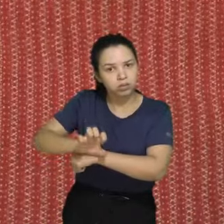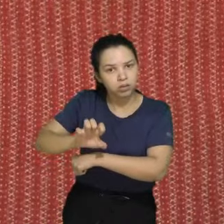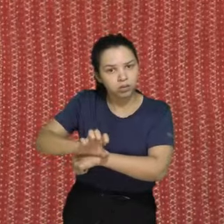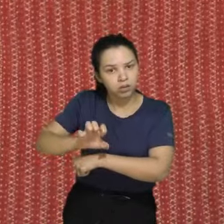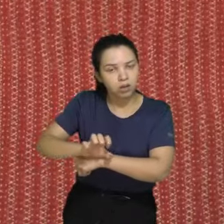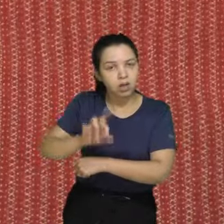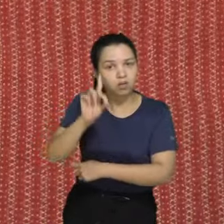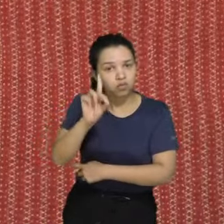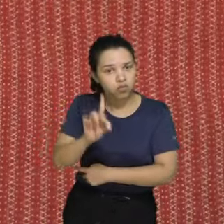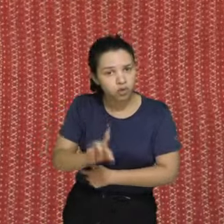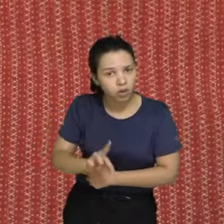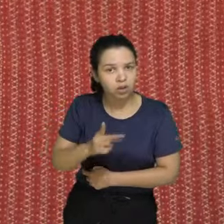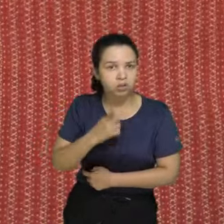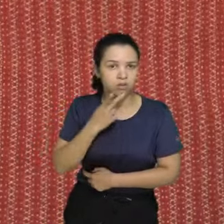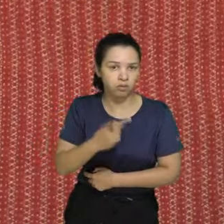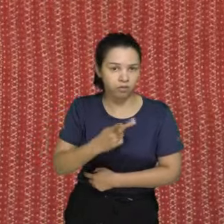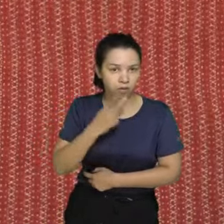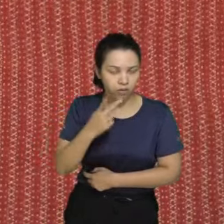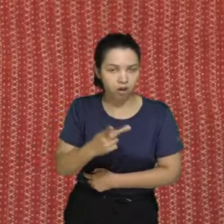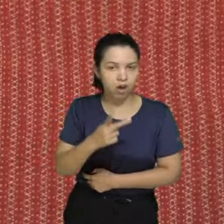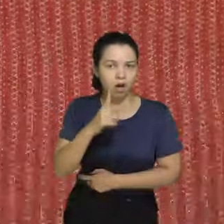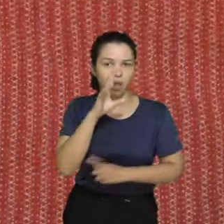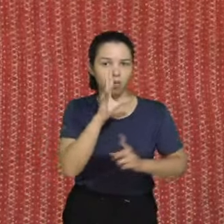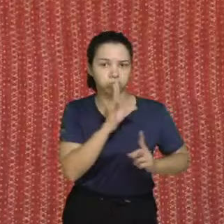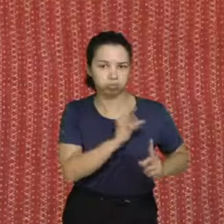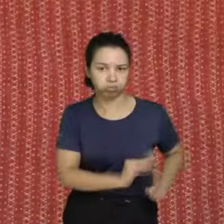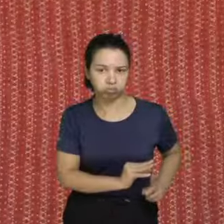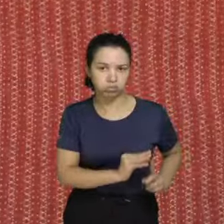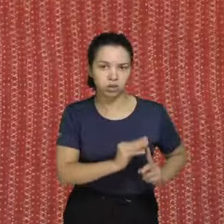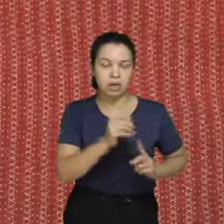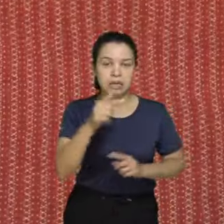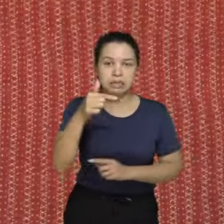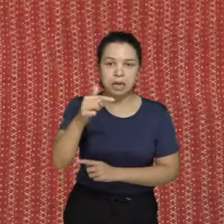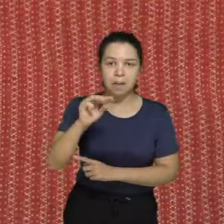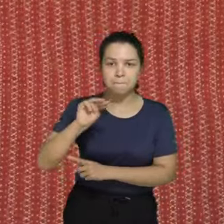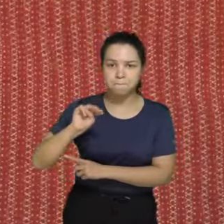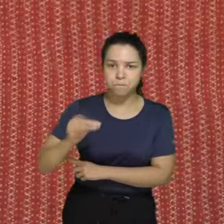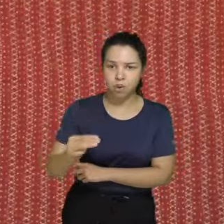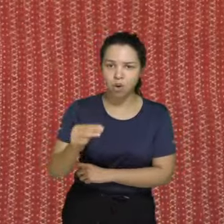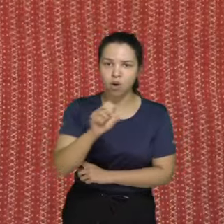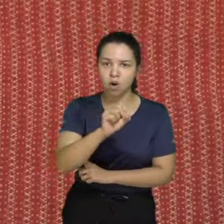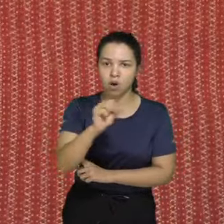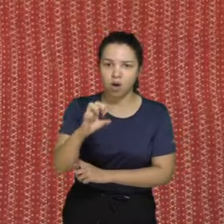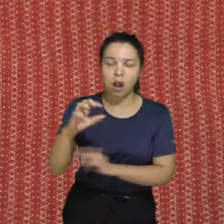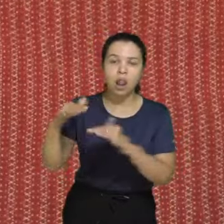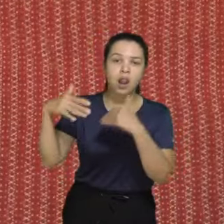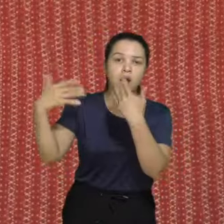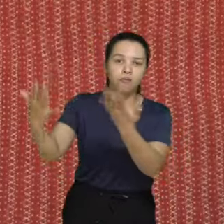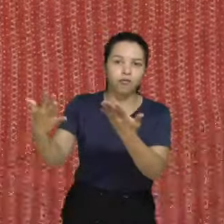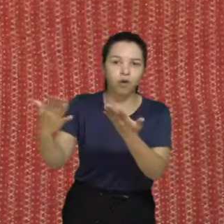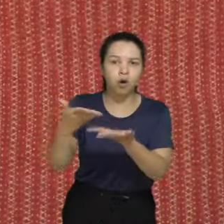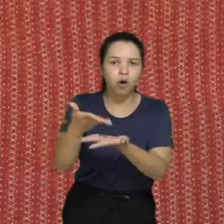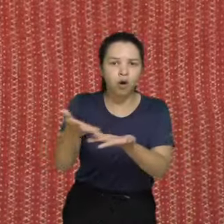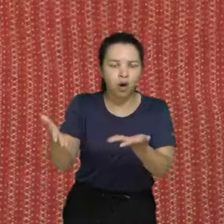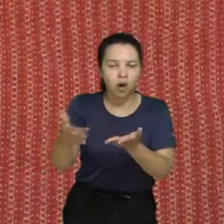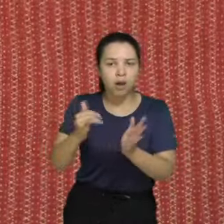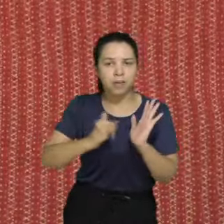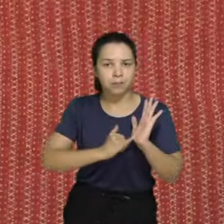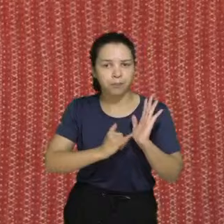de fala cerceado, e respeito aos outros 7 milhões de catarinenses que estão lá fora agora, lá pagando